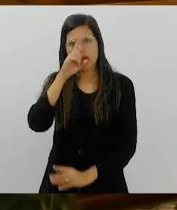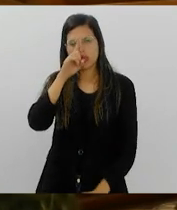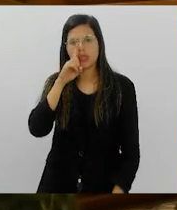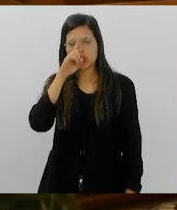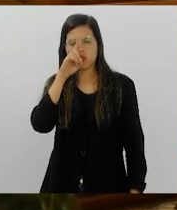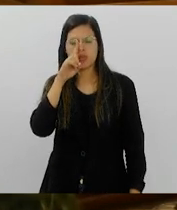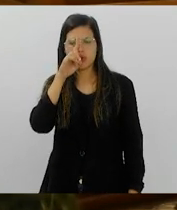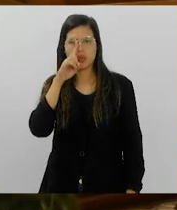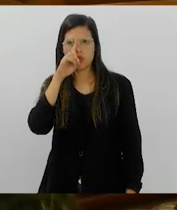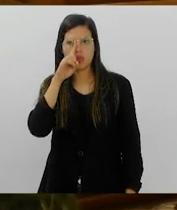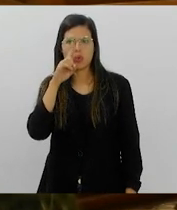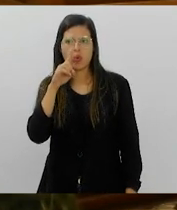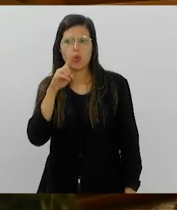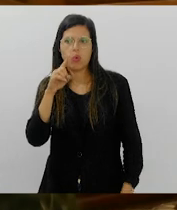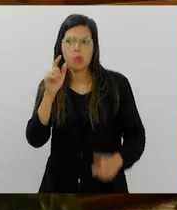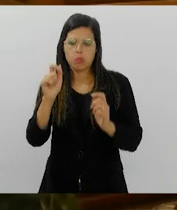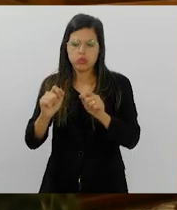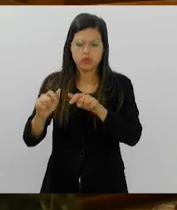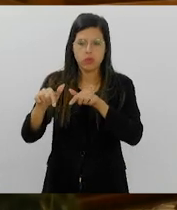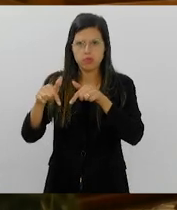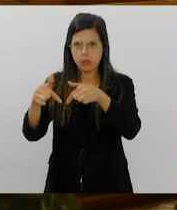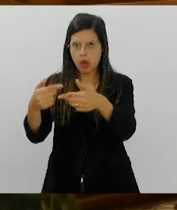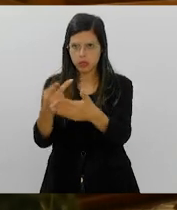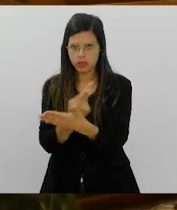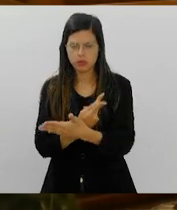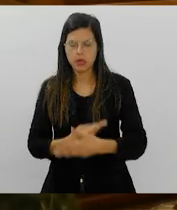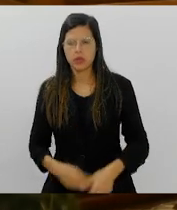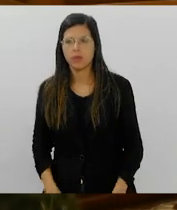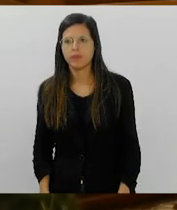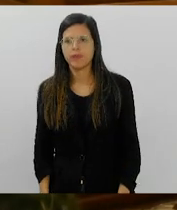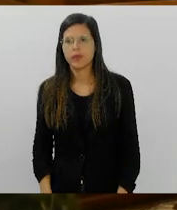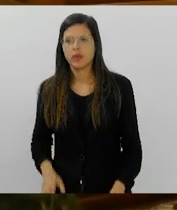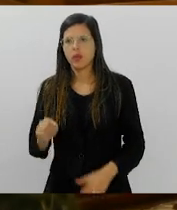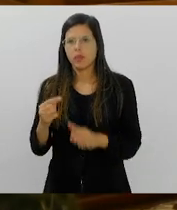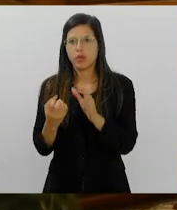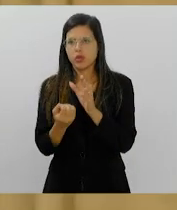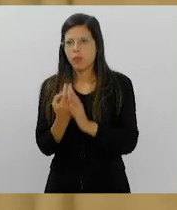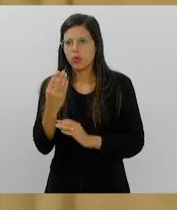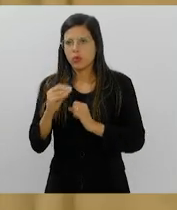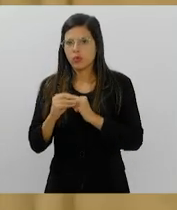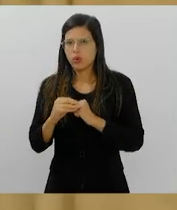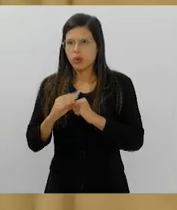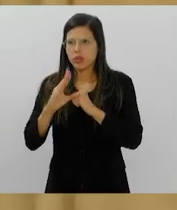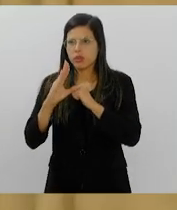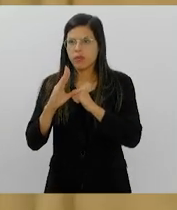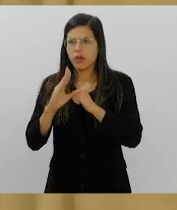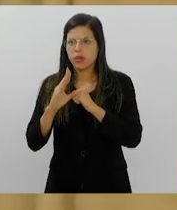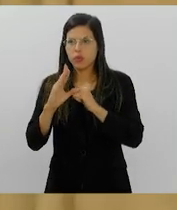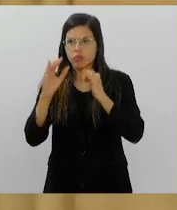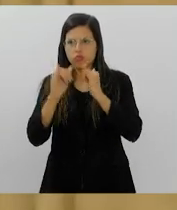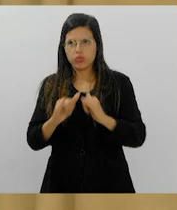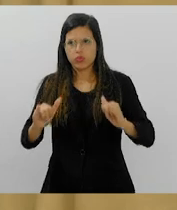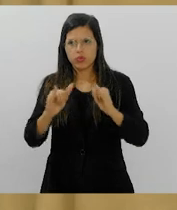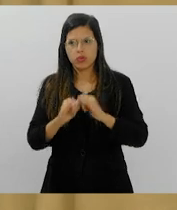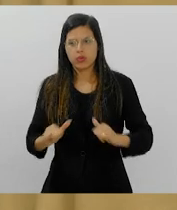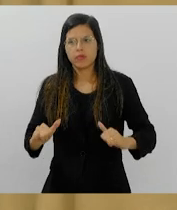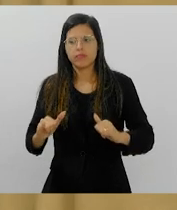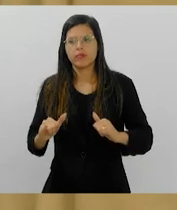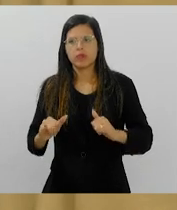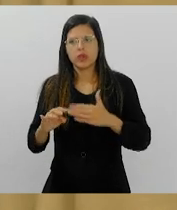possível evento. Após, a gente produz o conhecimento e difunde ele em canal técnico de inteligência.